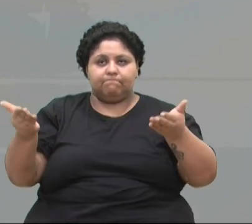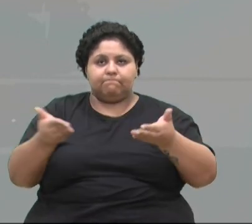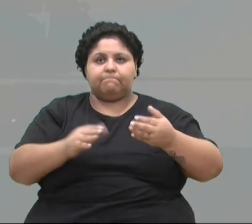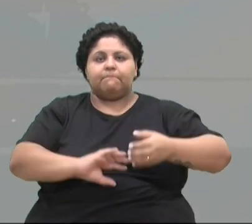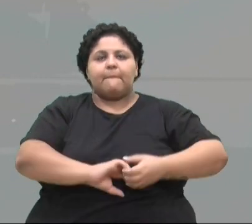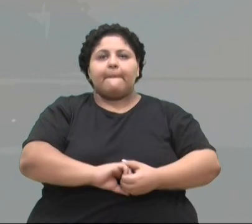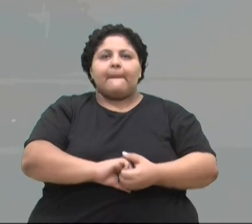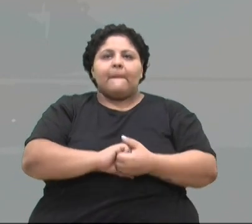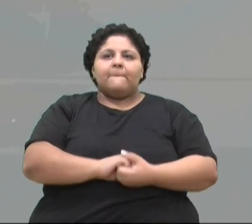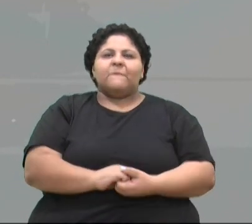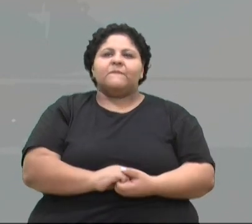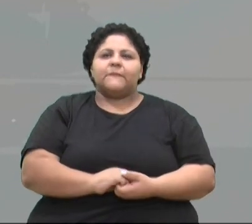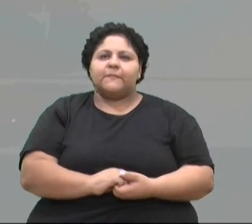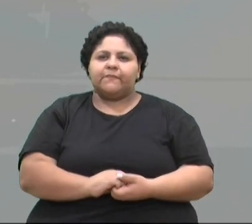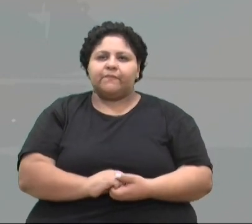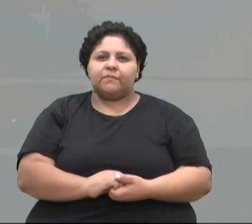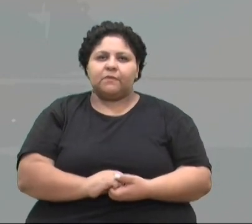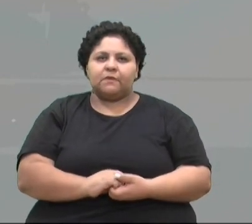passar.